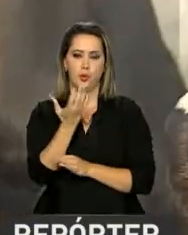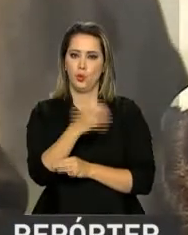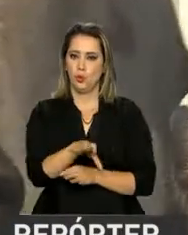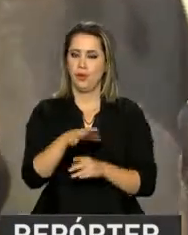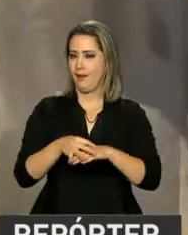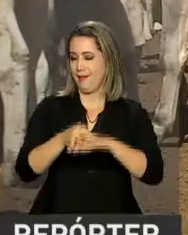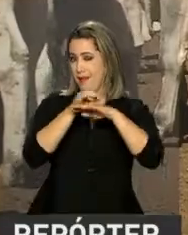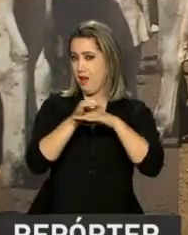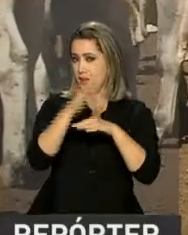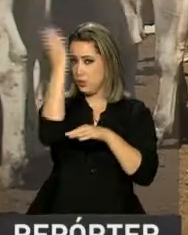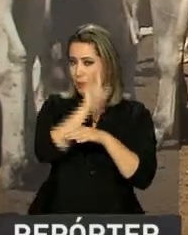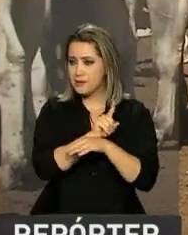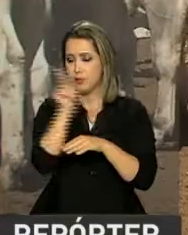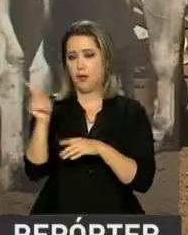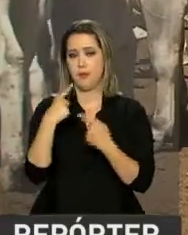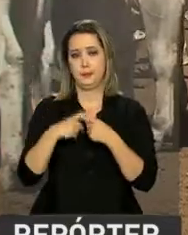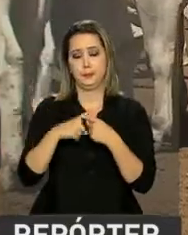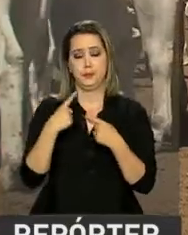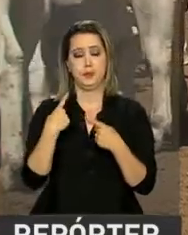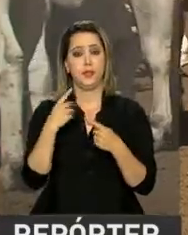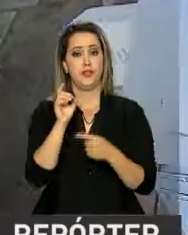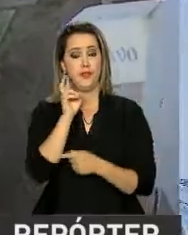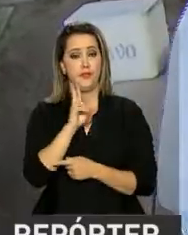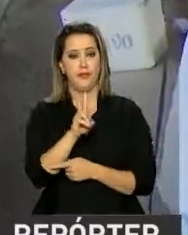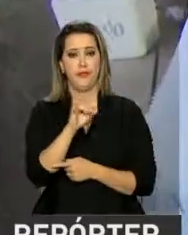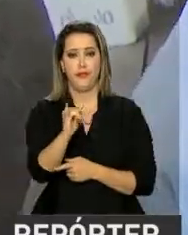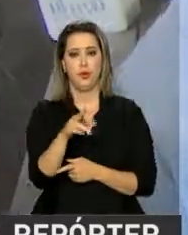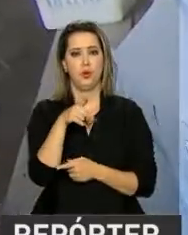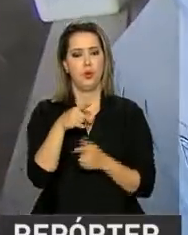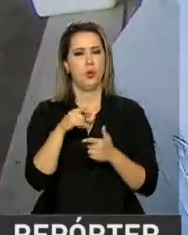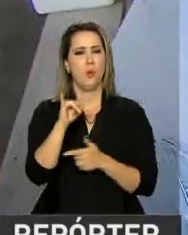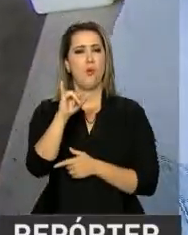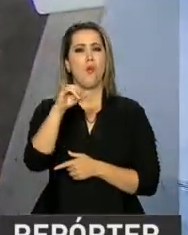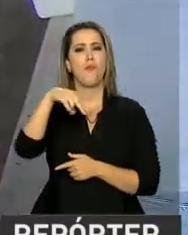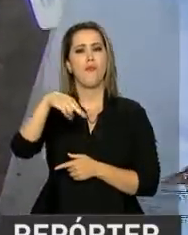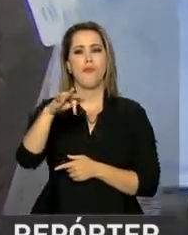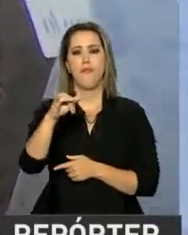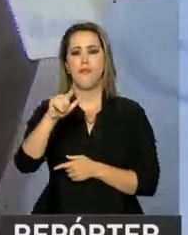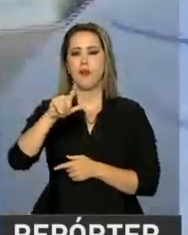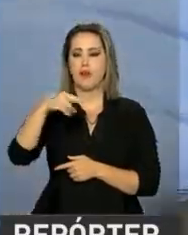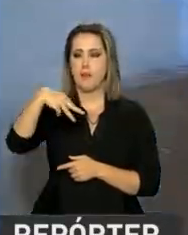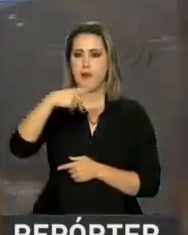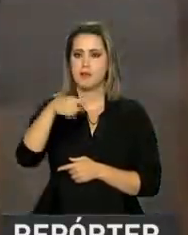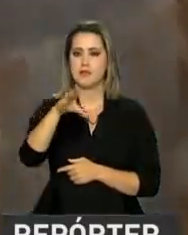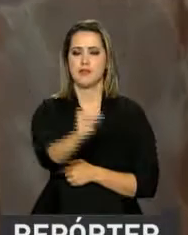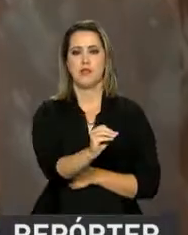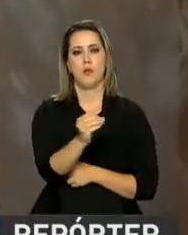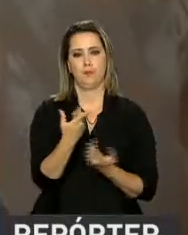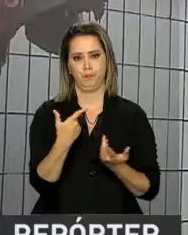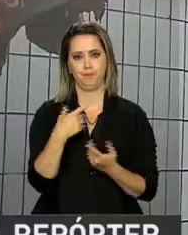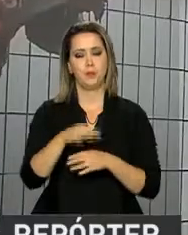brasil nos estados unidos após serem detectados abscessos ou seja inflamações na carne vacinada contra a febre